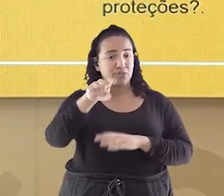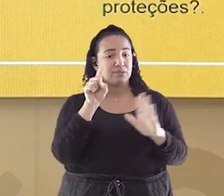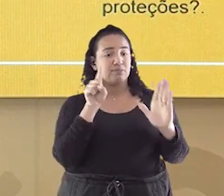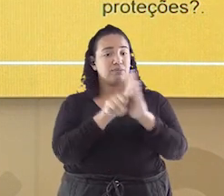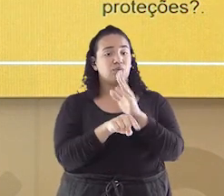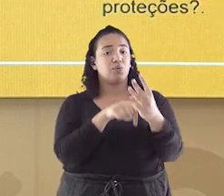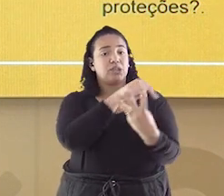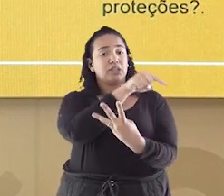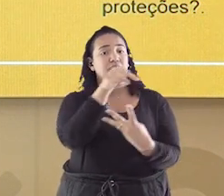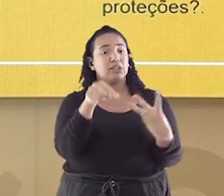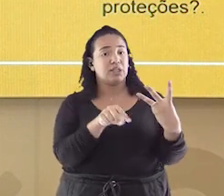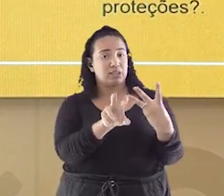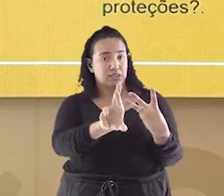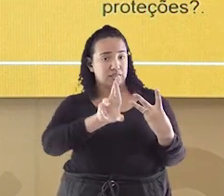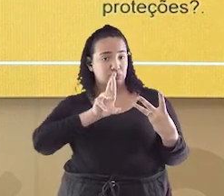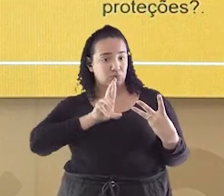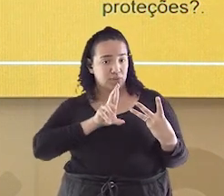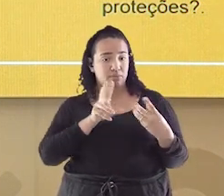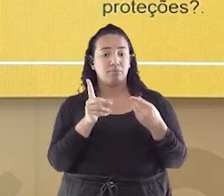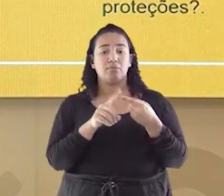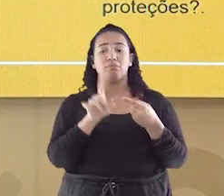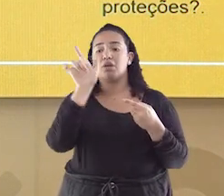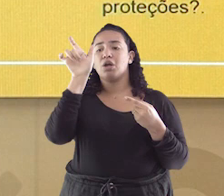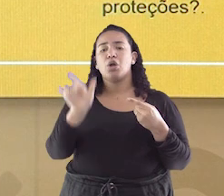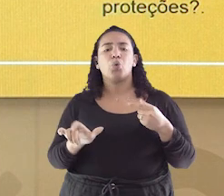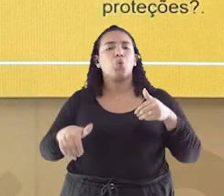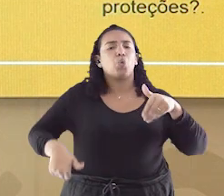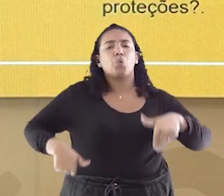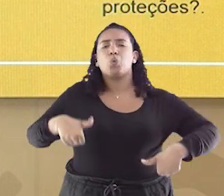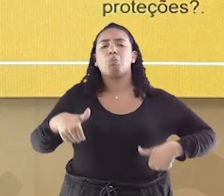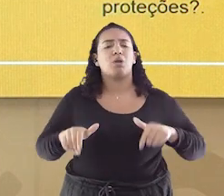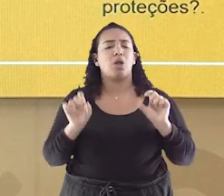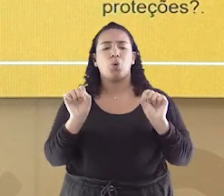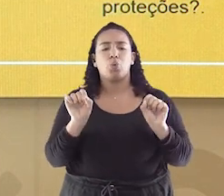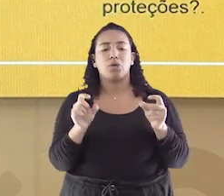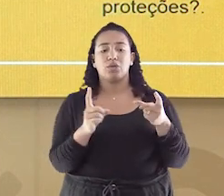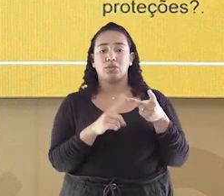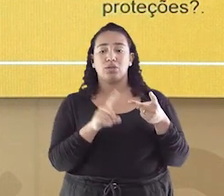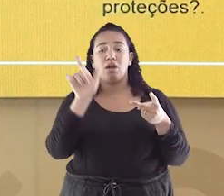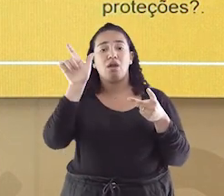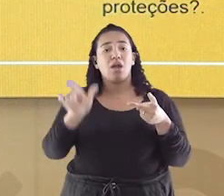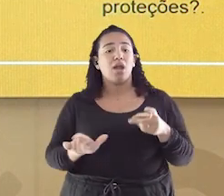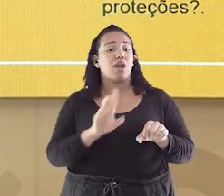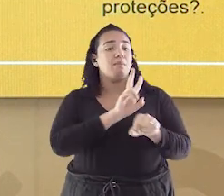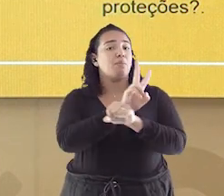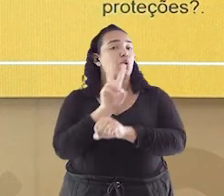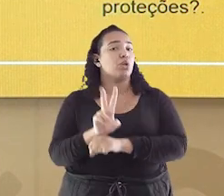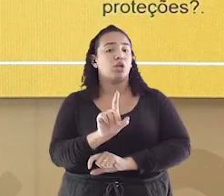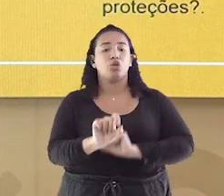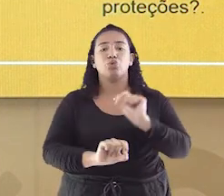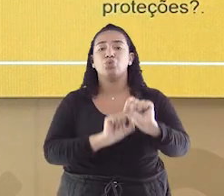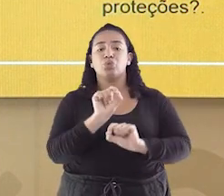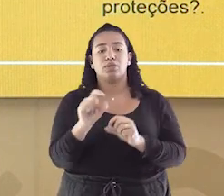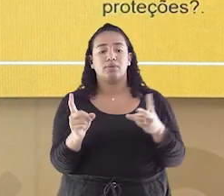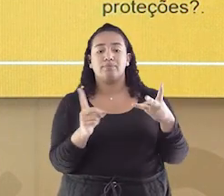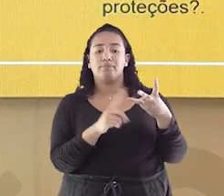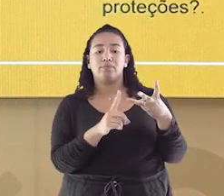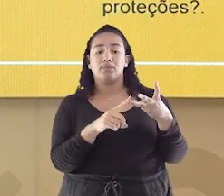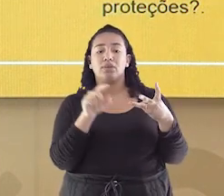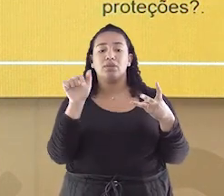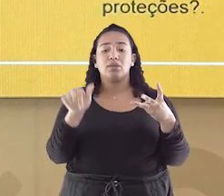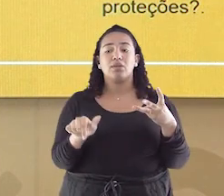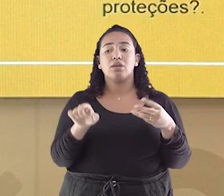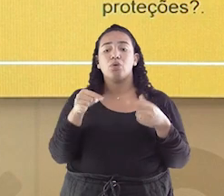respondam 3 perguntas. Primeiro, quem é o Curupira? Segundo, o que ele protege? E